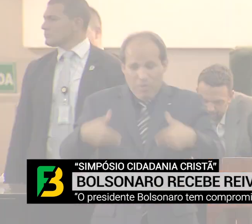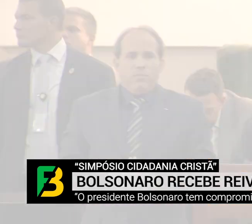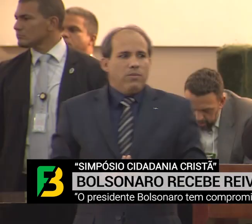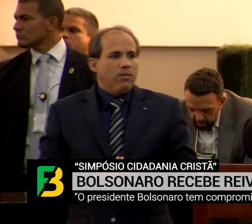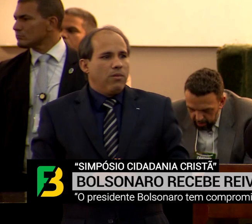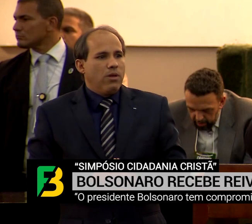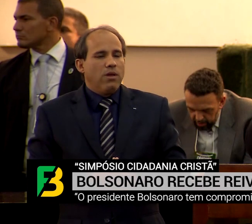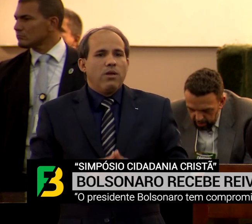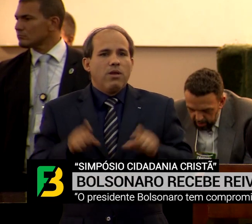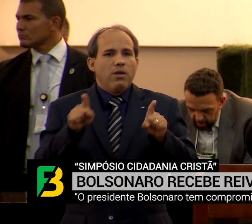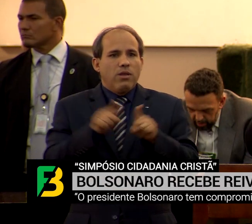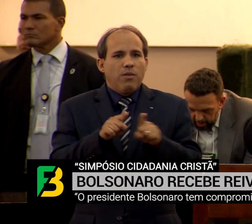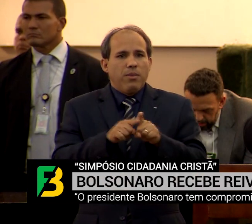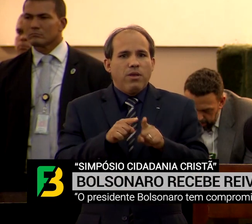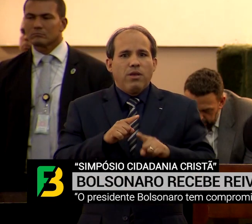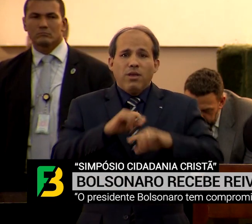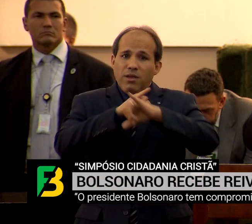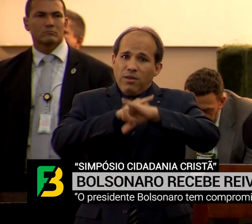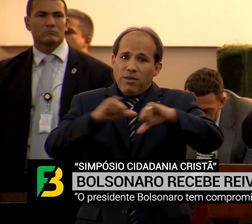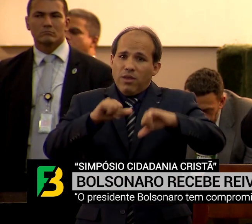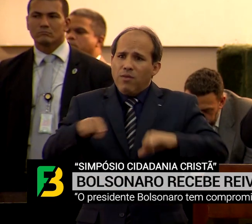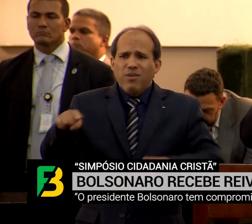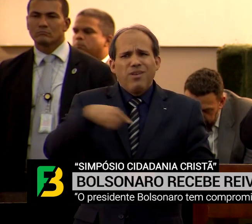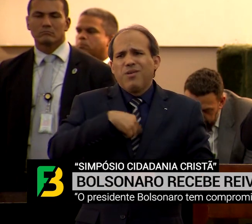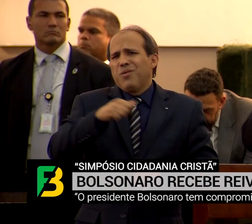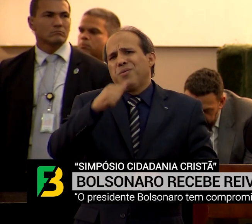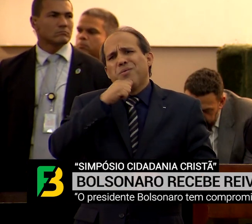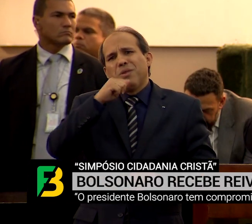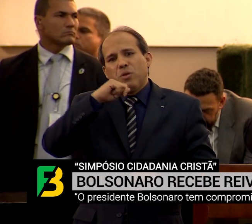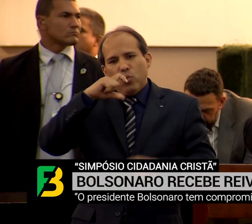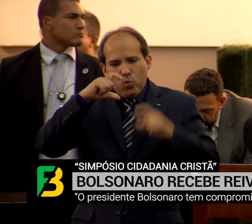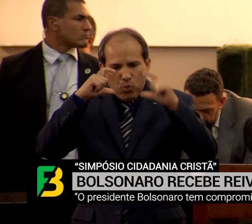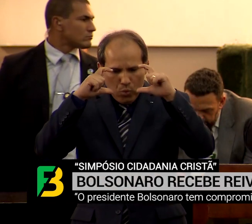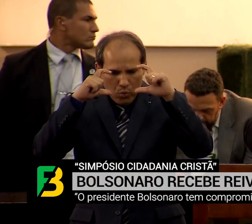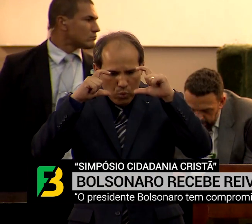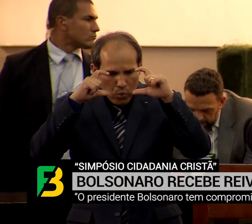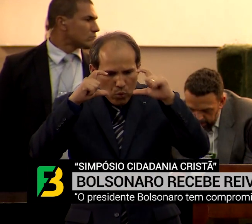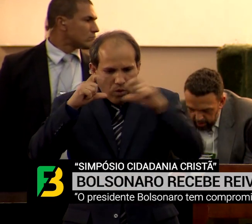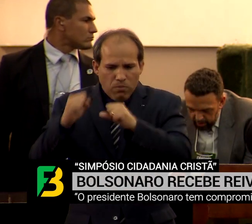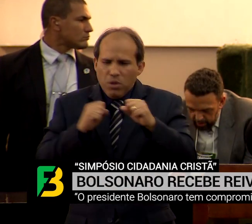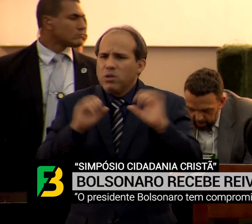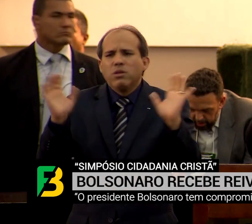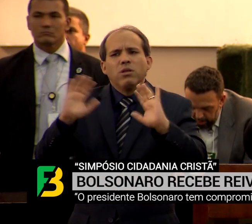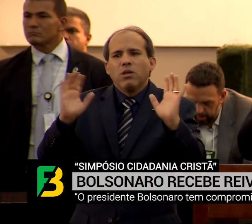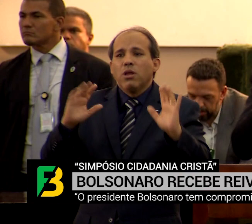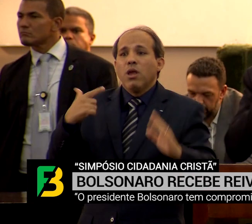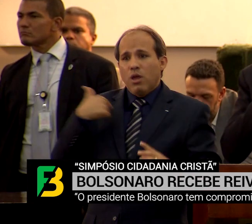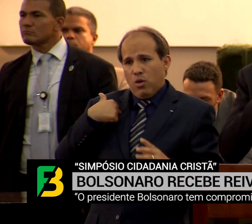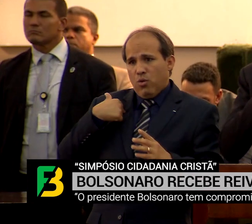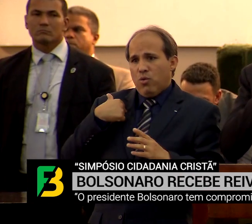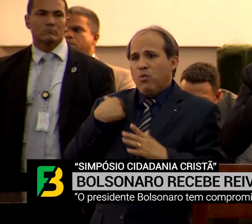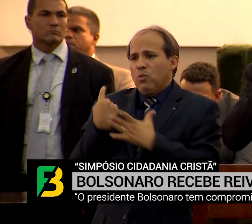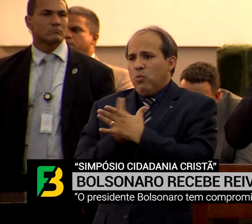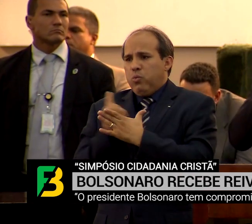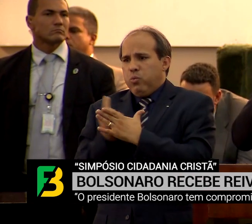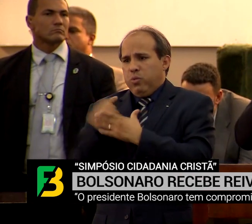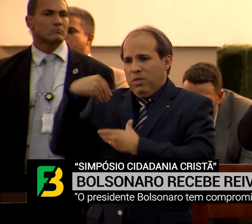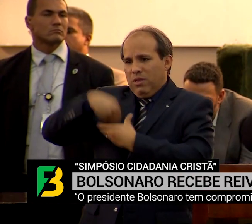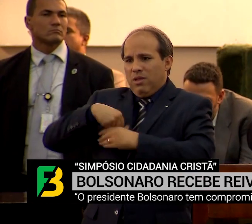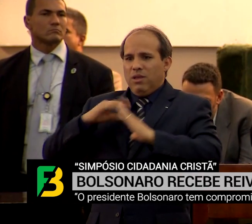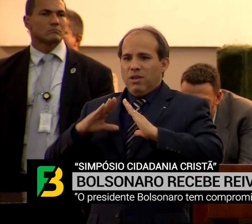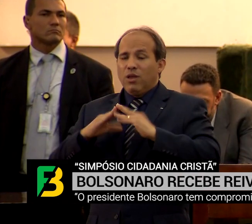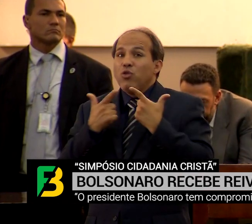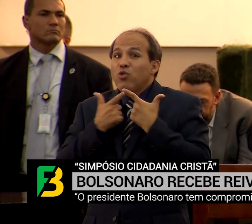mata. Dizer a vocês que não tenho ambição pelo poder. Eu vivo numa prisão domiciliar. Ainda bem que eu